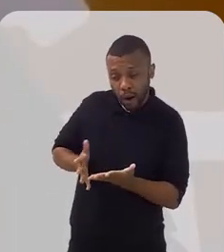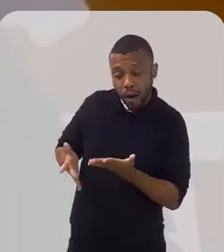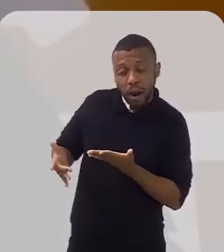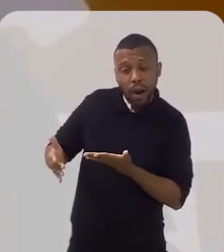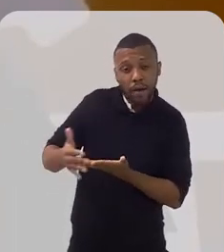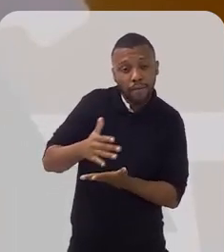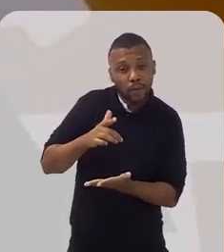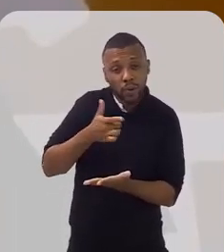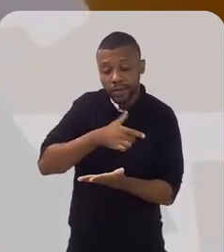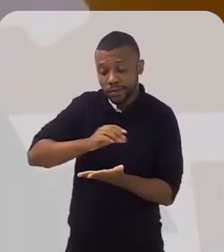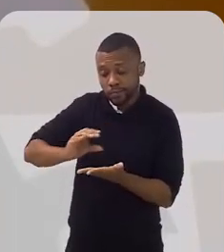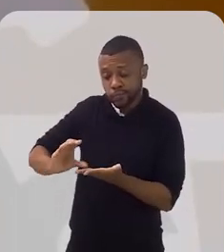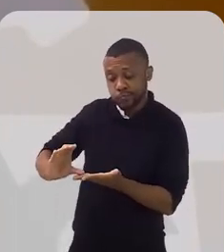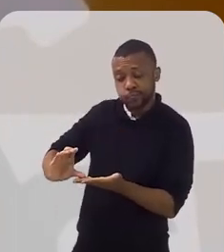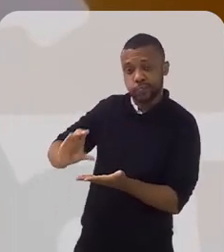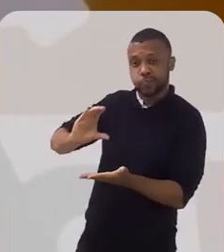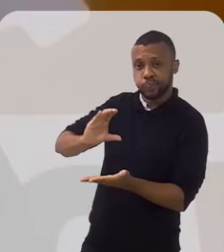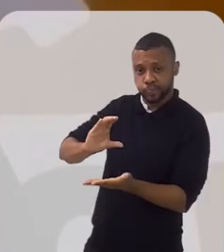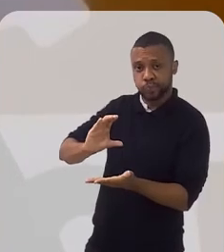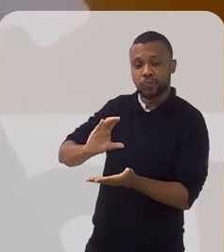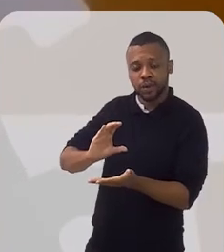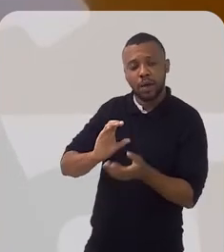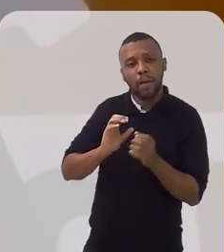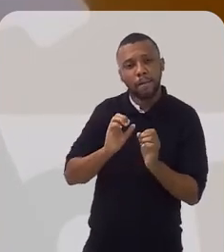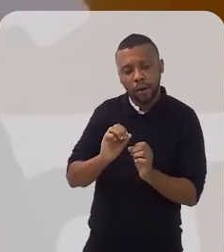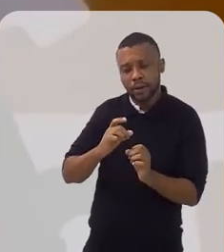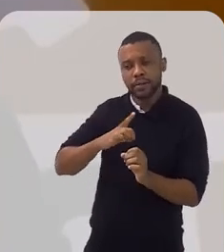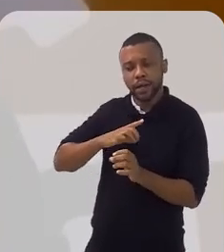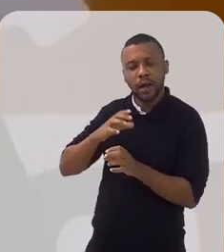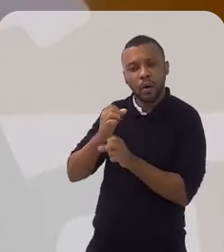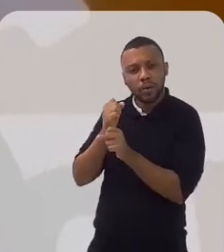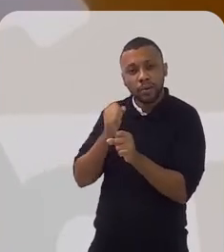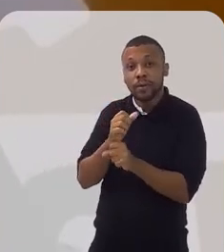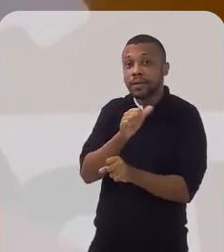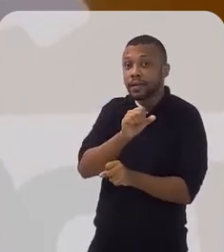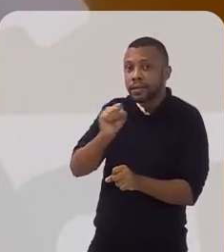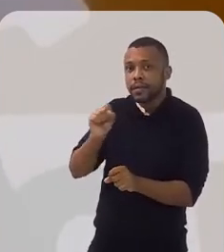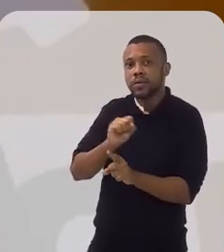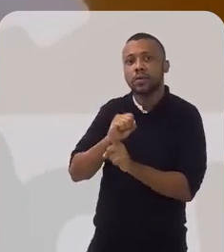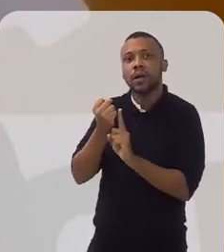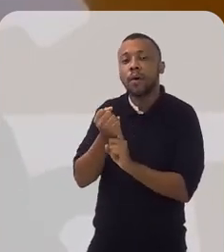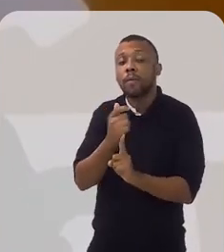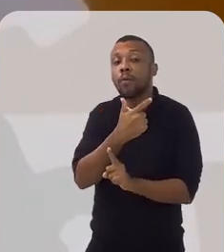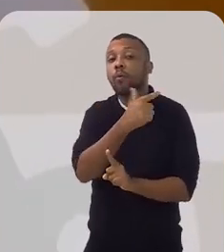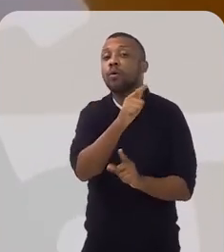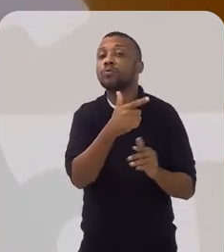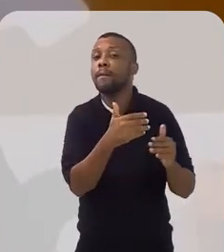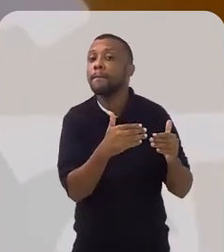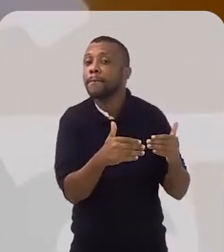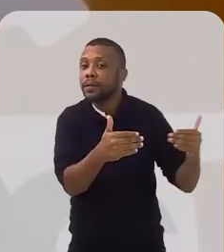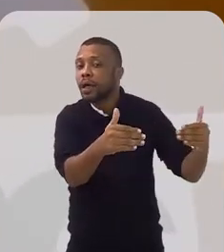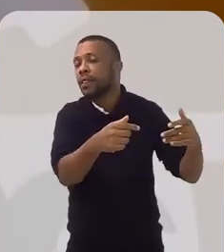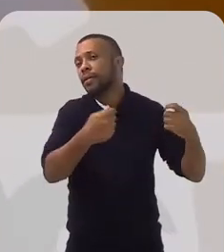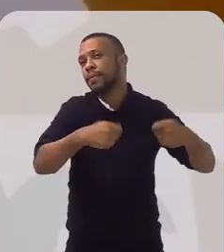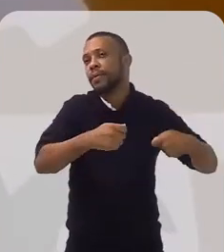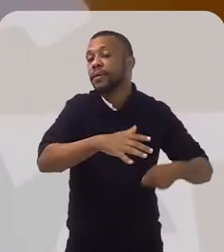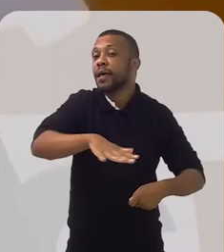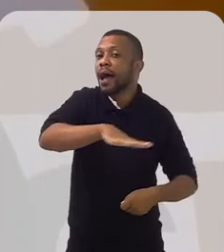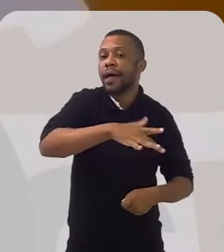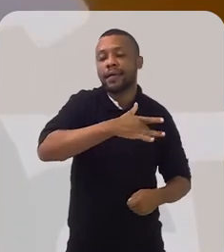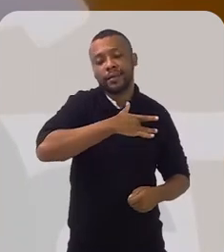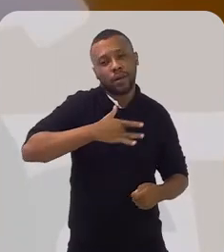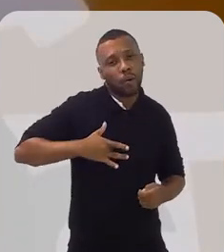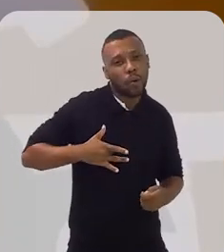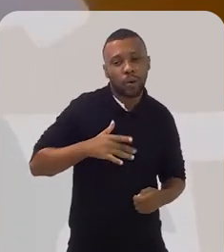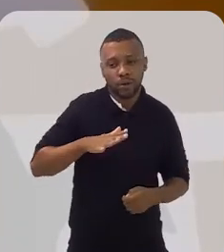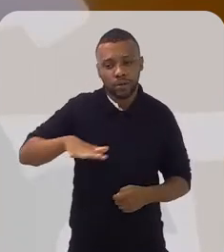captação desse recurso, ele pode até destinar o orçamento da assistência social para uma outra pasta que tenha necessidade, ou saúde, ou educação, ou o